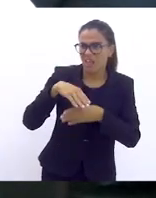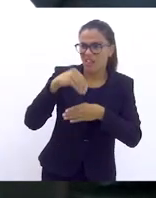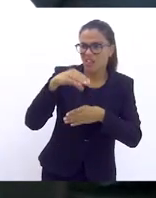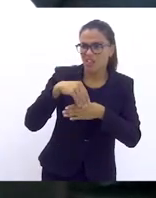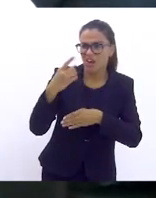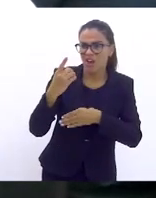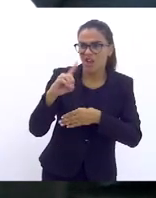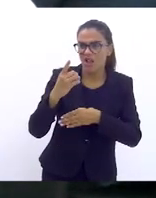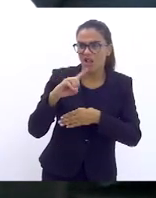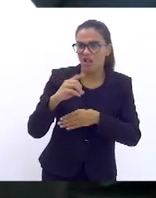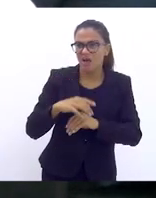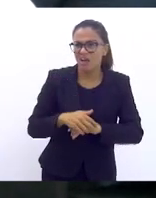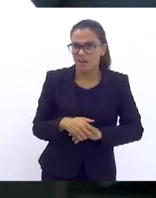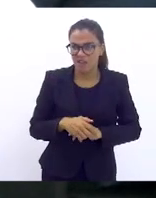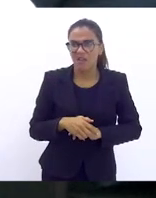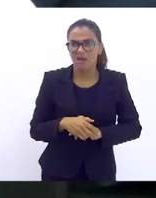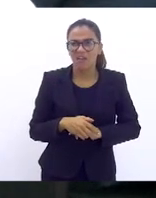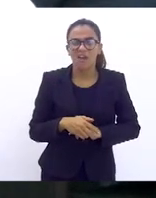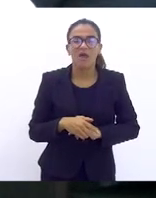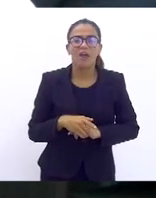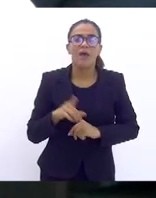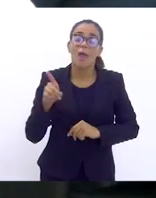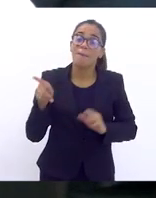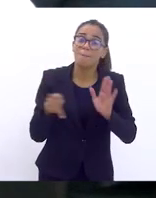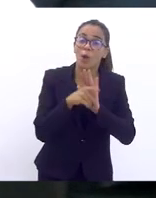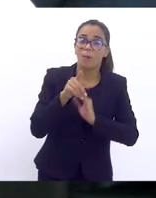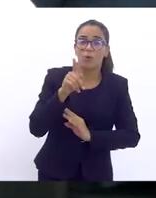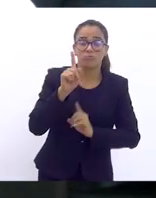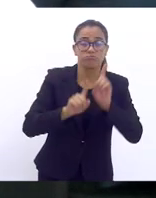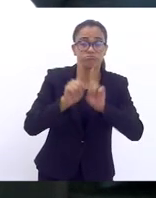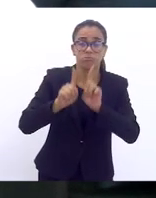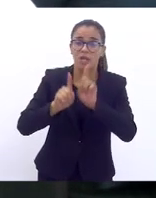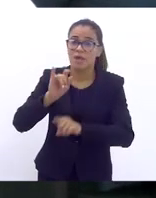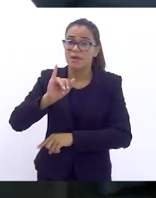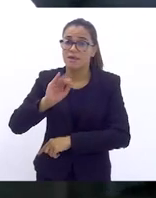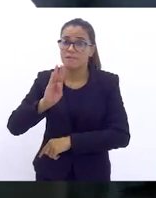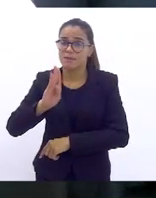então é o dado dos indicadores sociais do IBGE